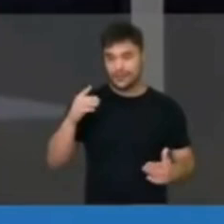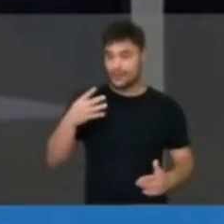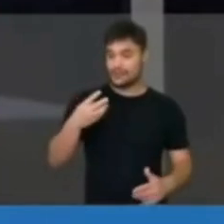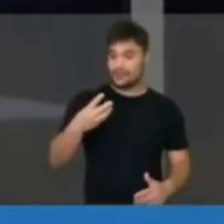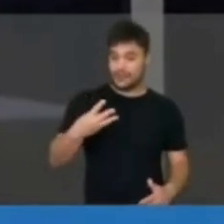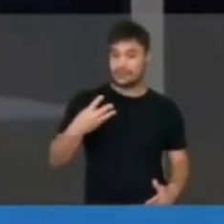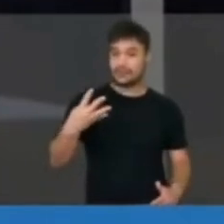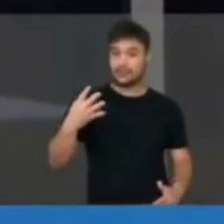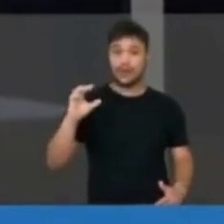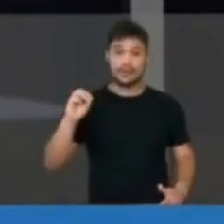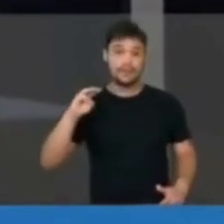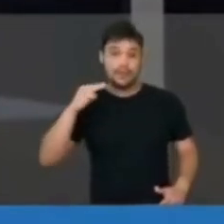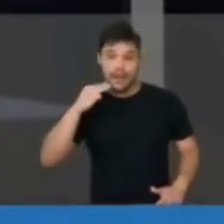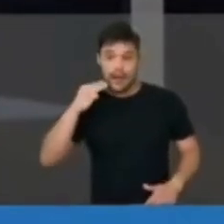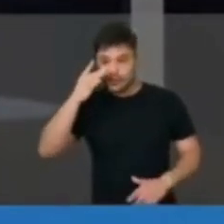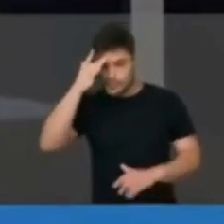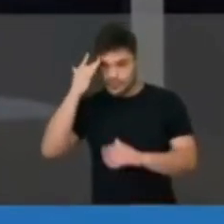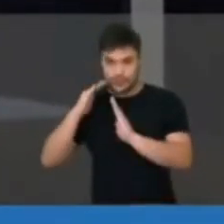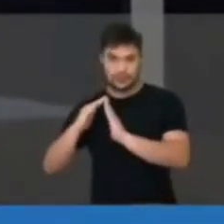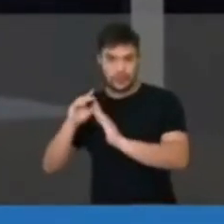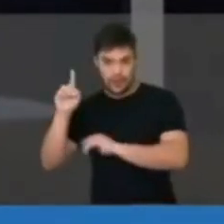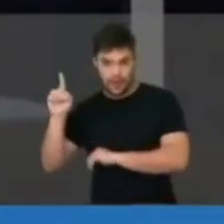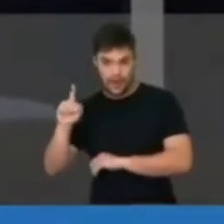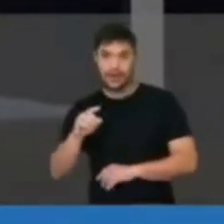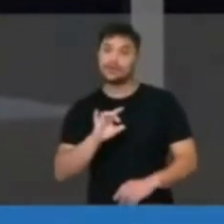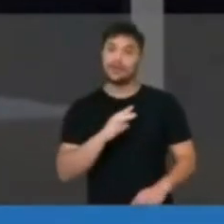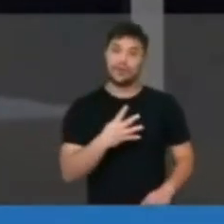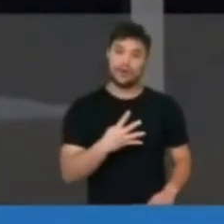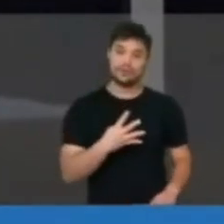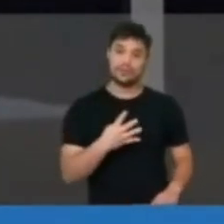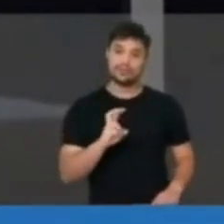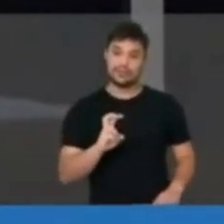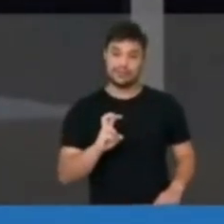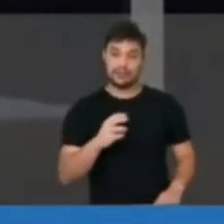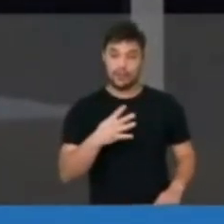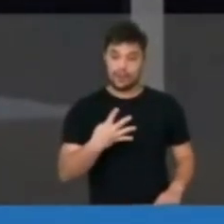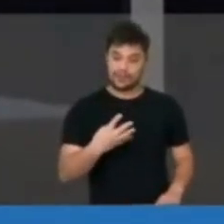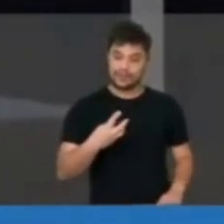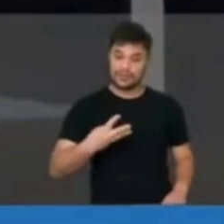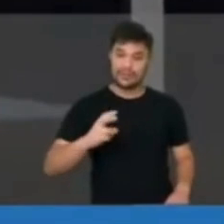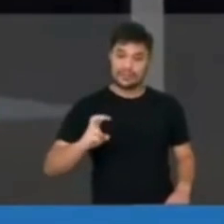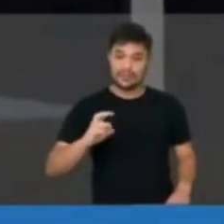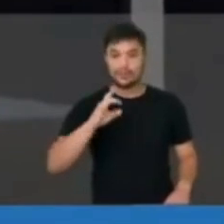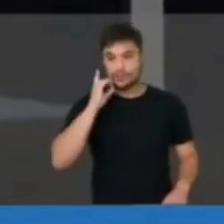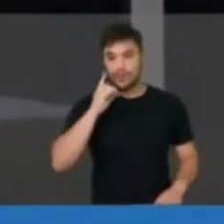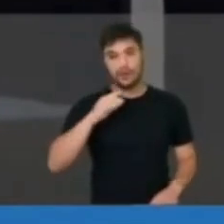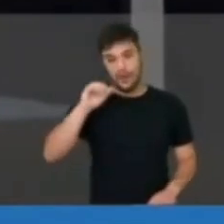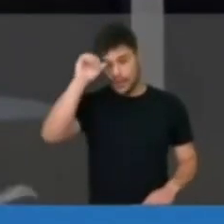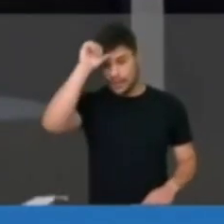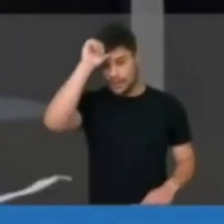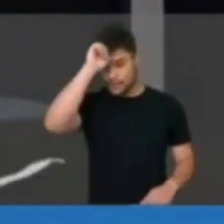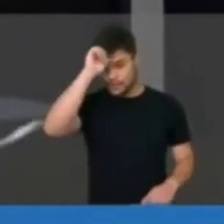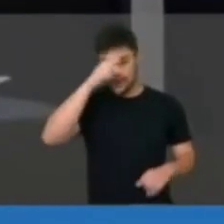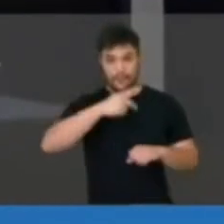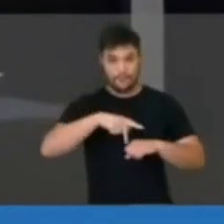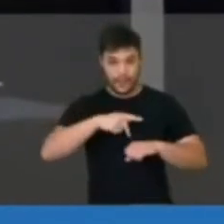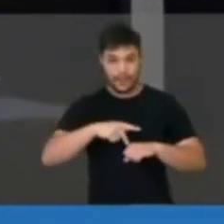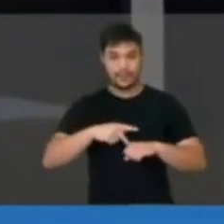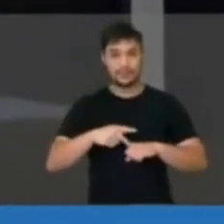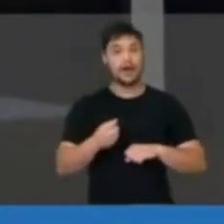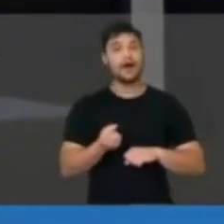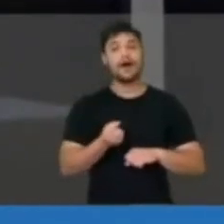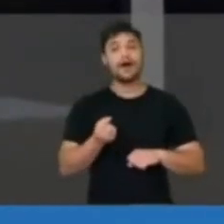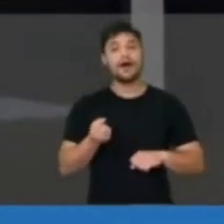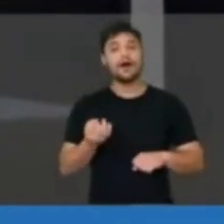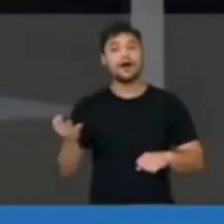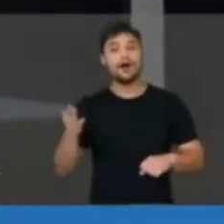milhões de habitantes e apenas 435 deputados. A Índia, cujos habitantes